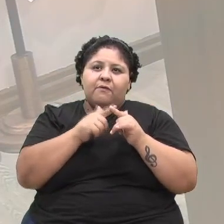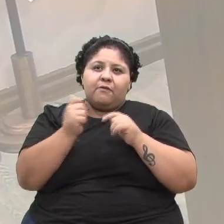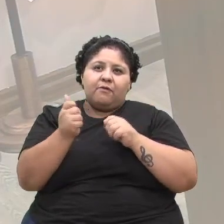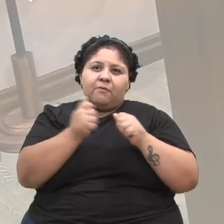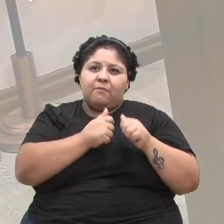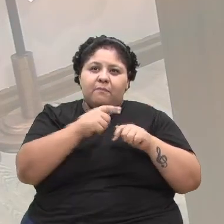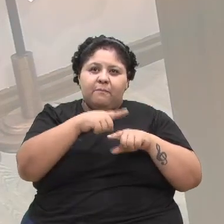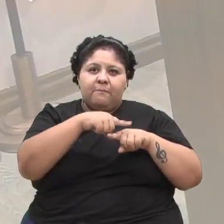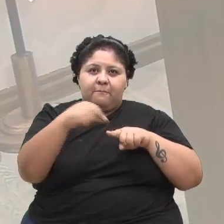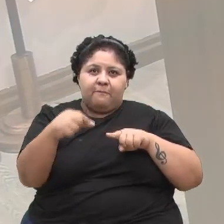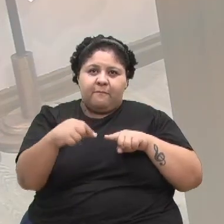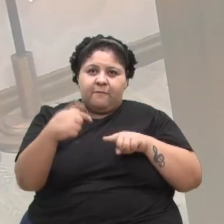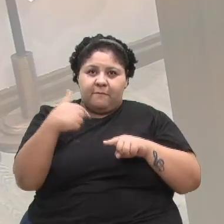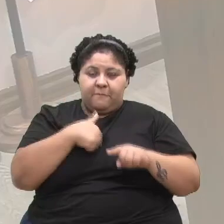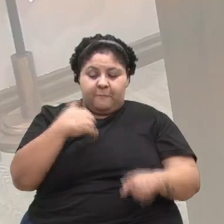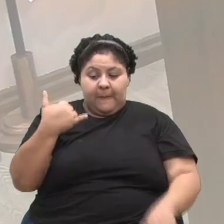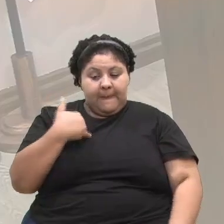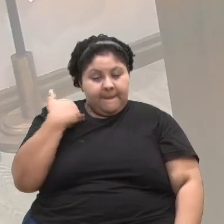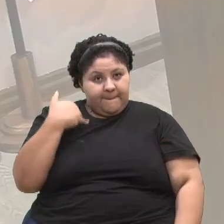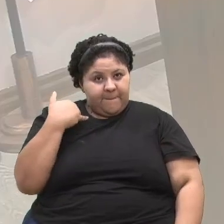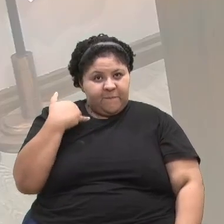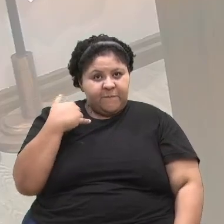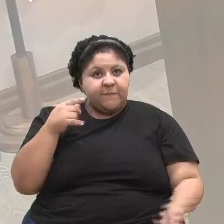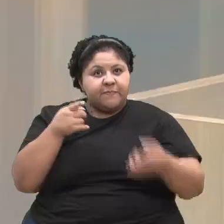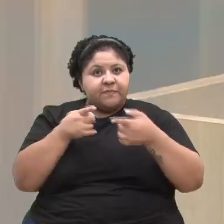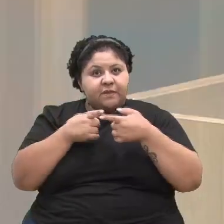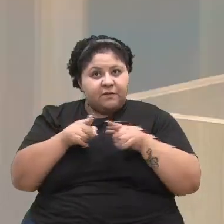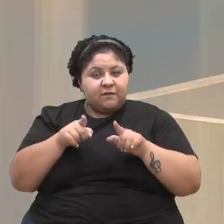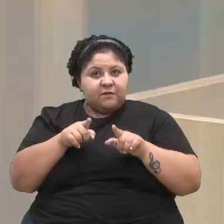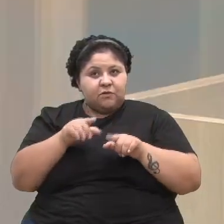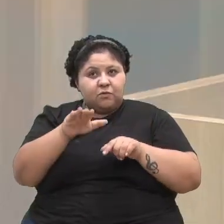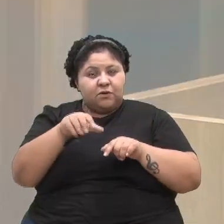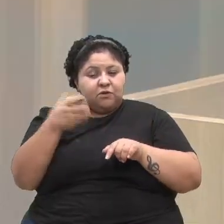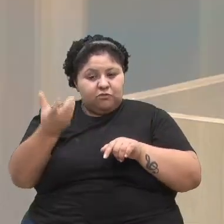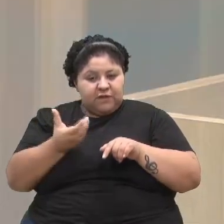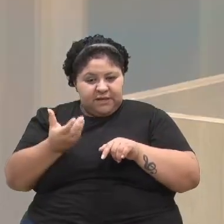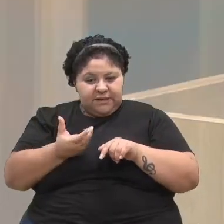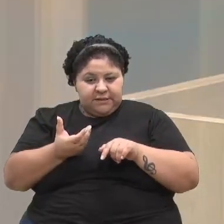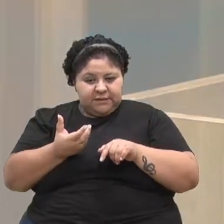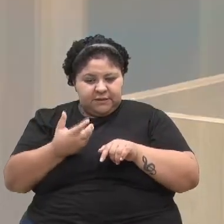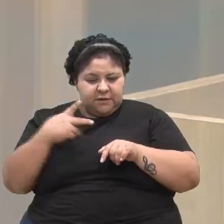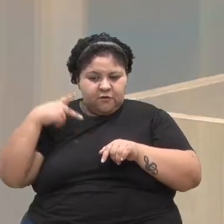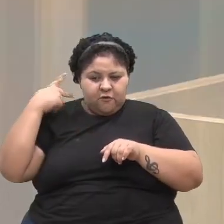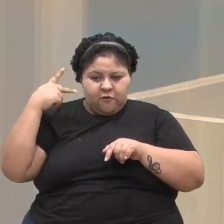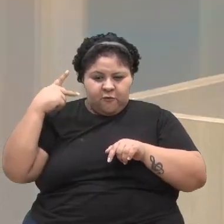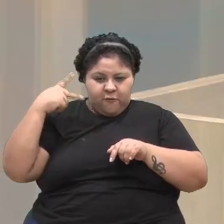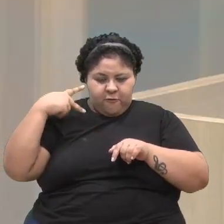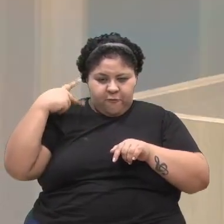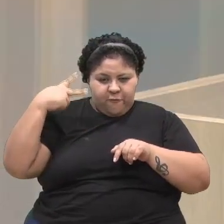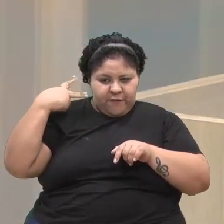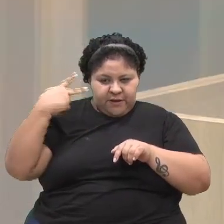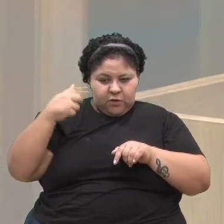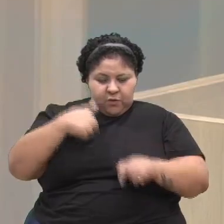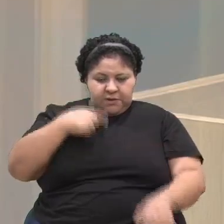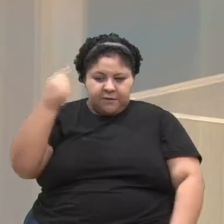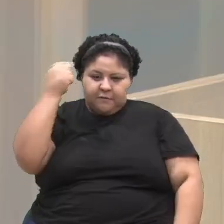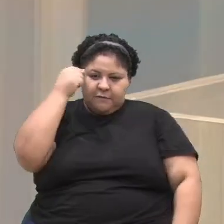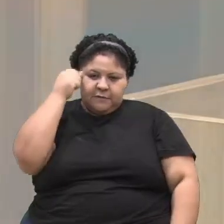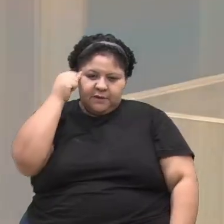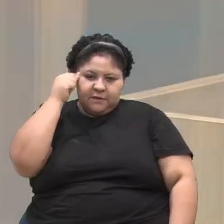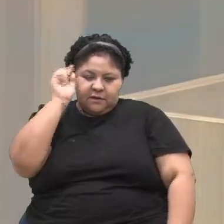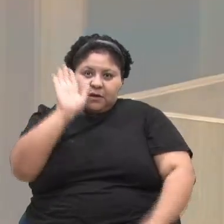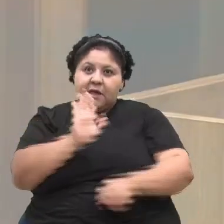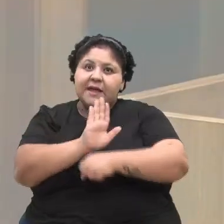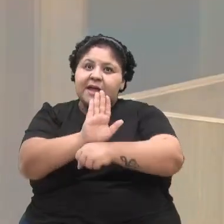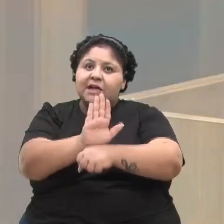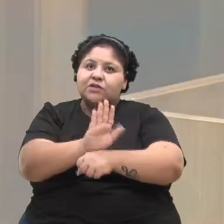por causa da minha idade, né? Mas quando eu me candidatei, sempre que pensei em ajudar.